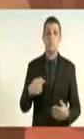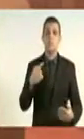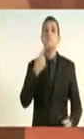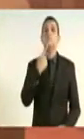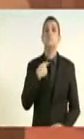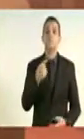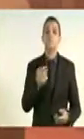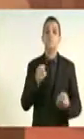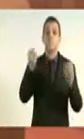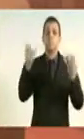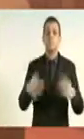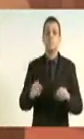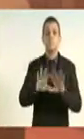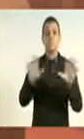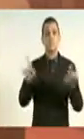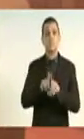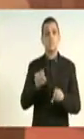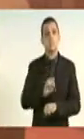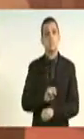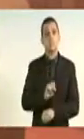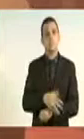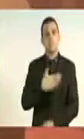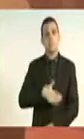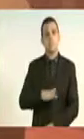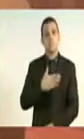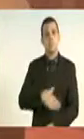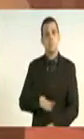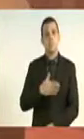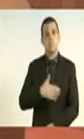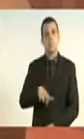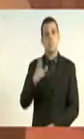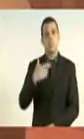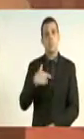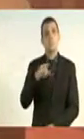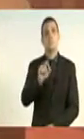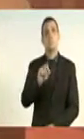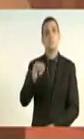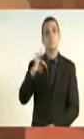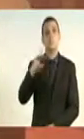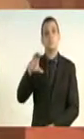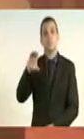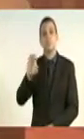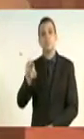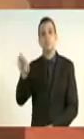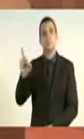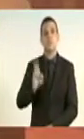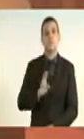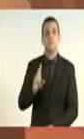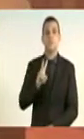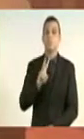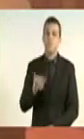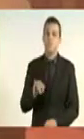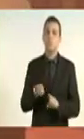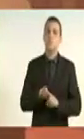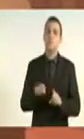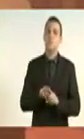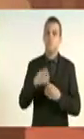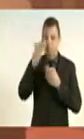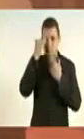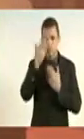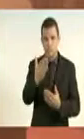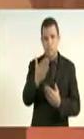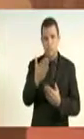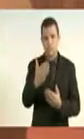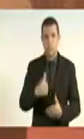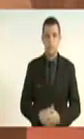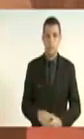os esclarecimentos e aguardar com tranquilidade a resposta que virá do Tribunal de Contas do Estado e agradecendo, sem poder esquecer, ao